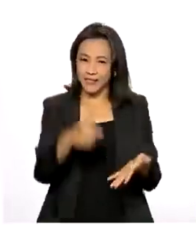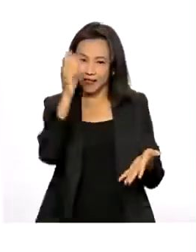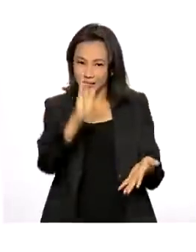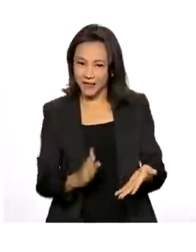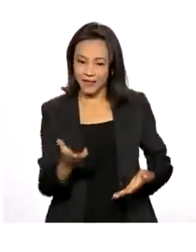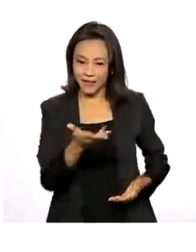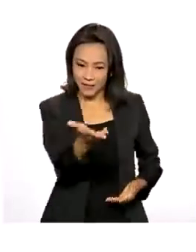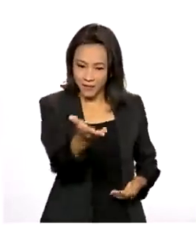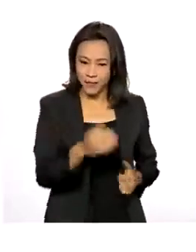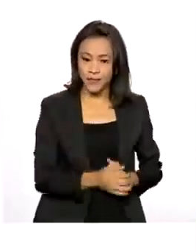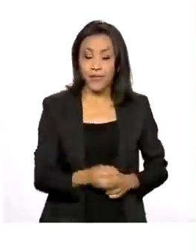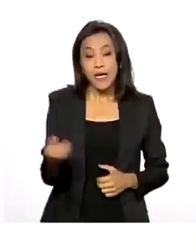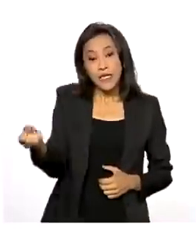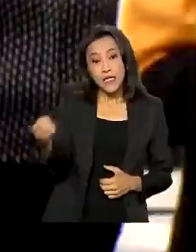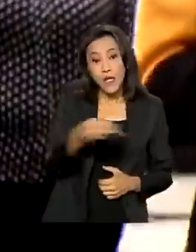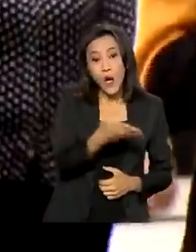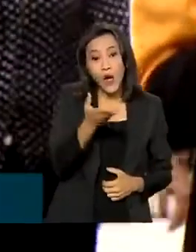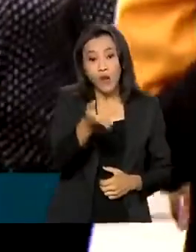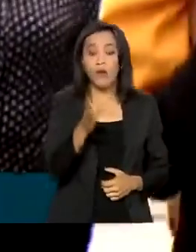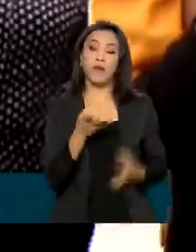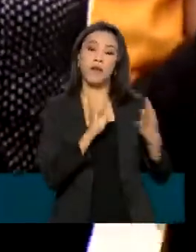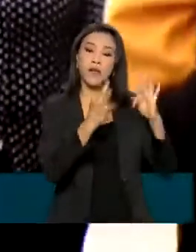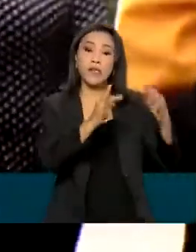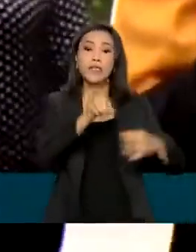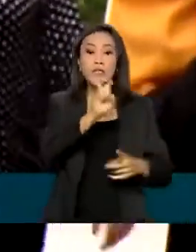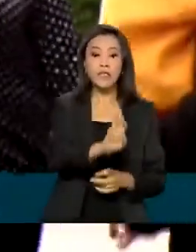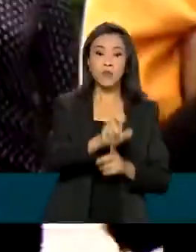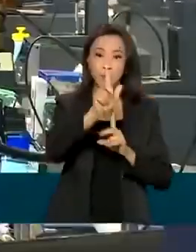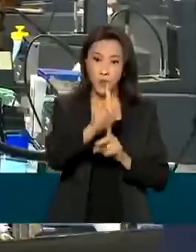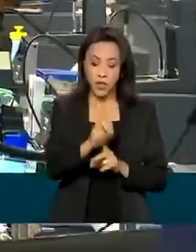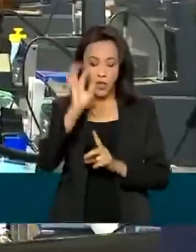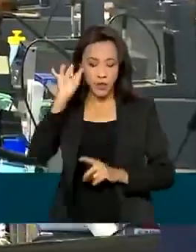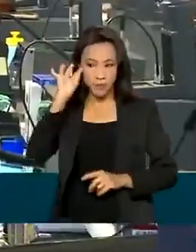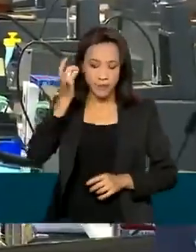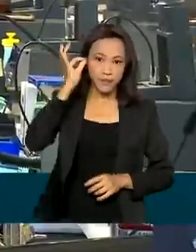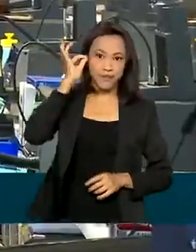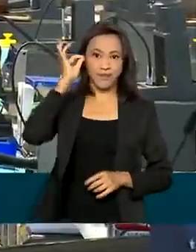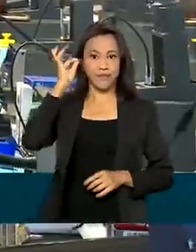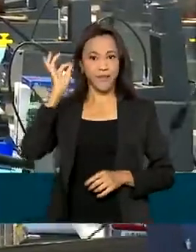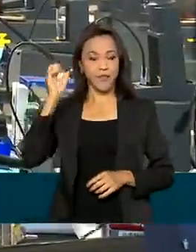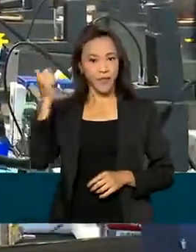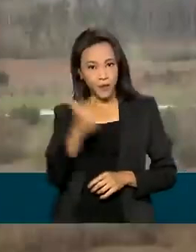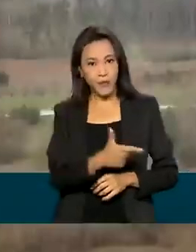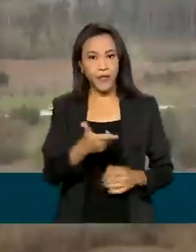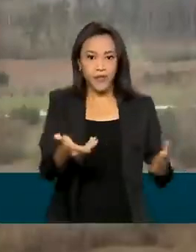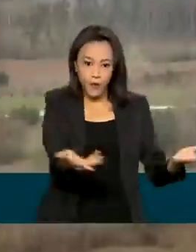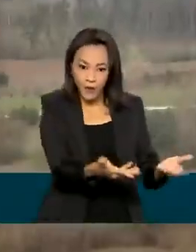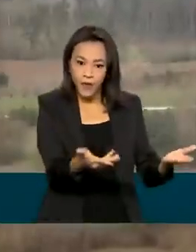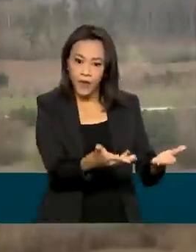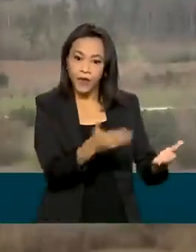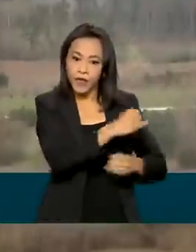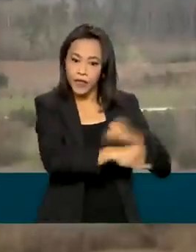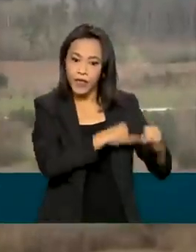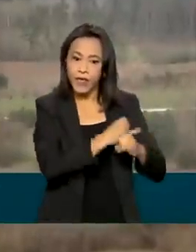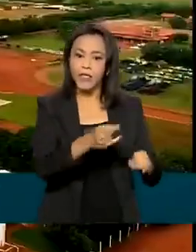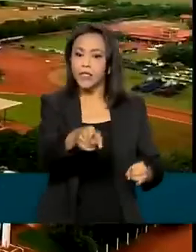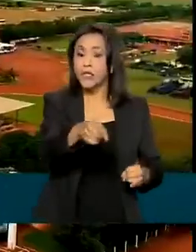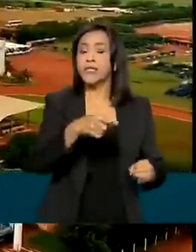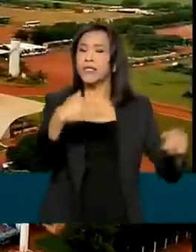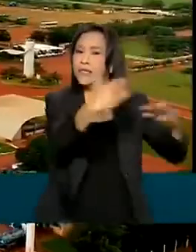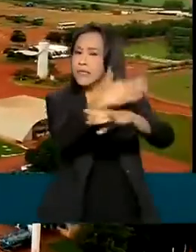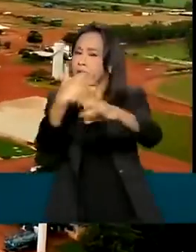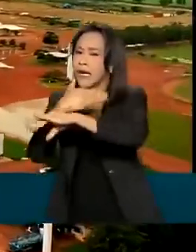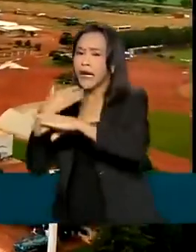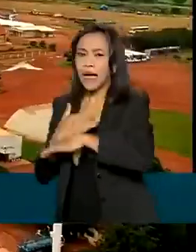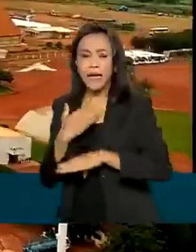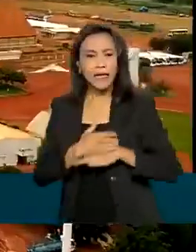é a nova geração de internet 5g cem vezes mais veloz que atual promete mudar indústria cidades e até mesmo